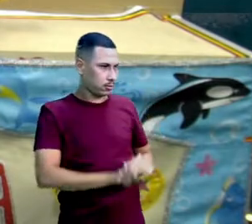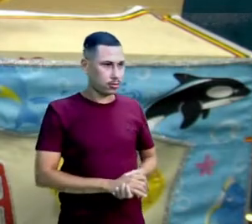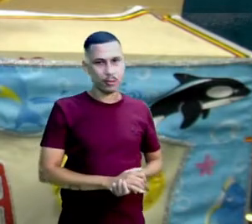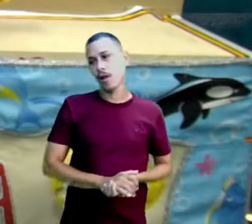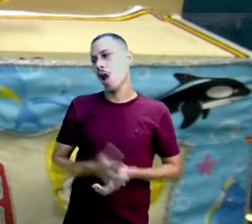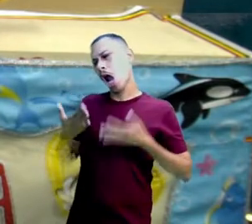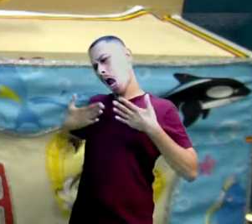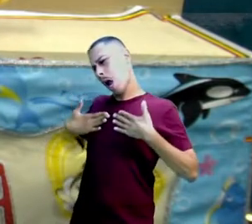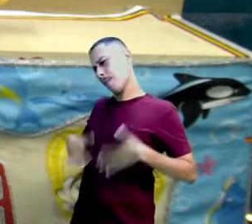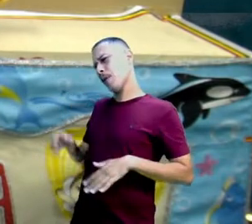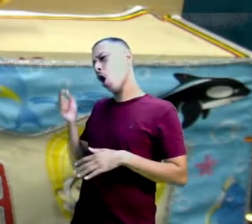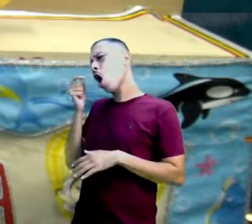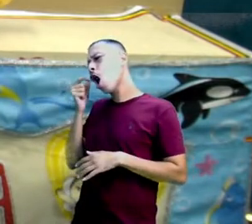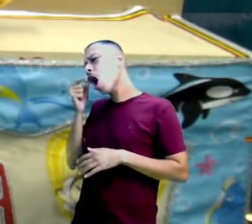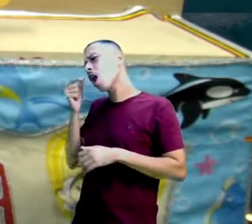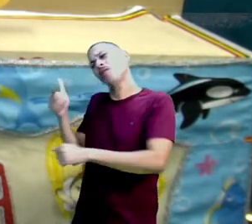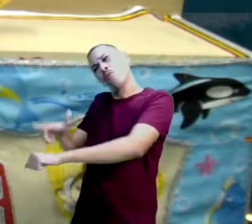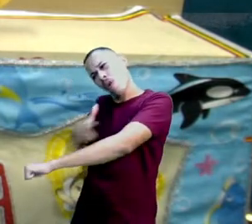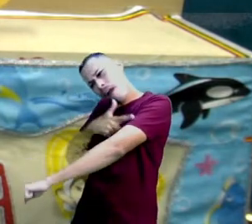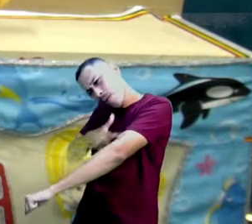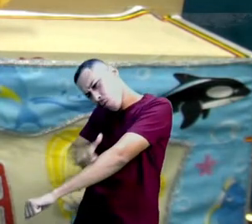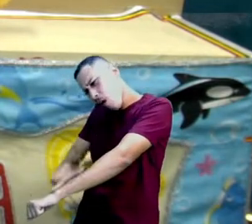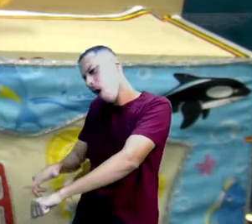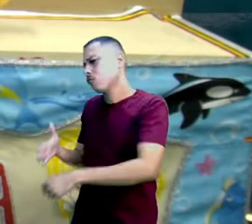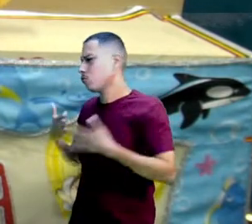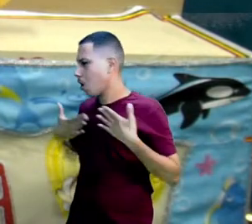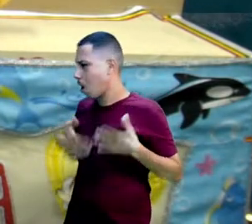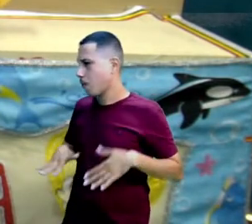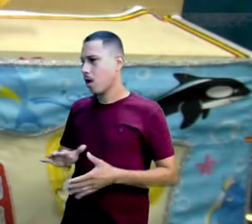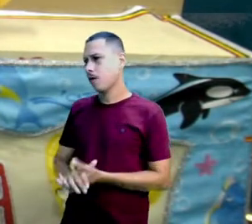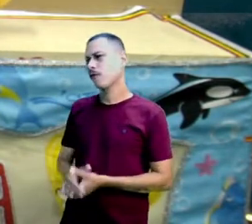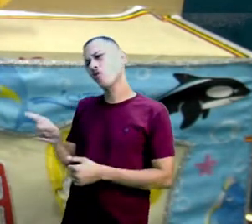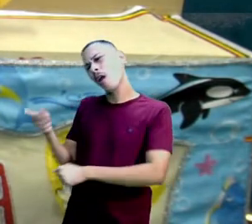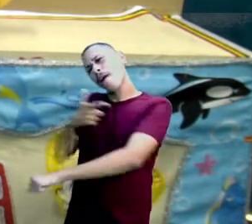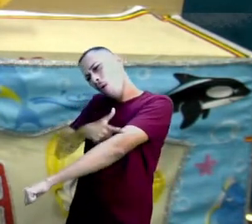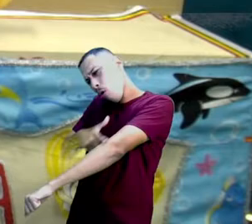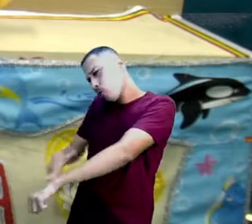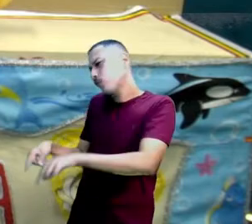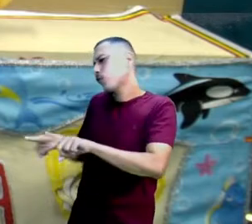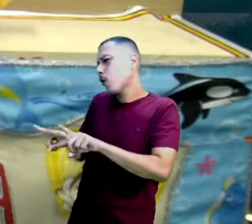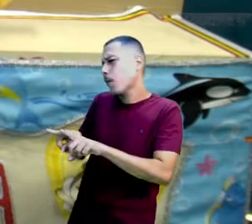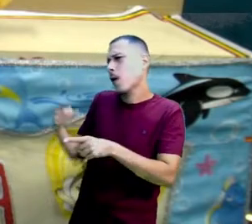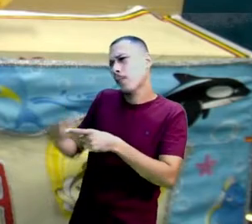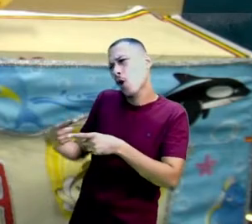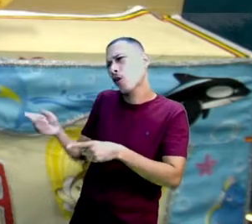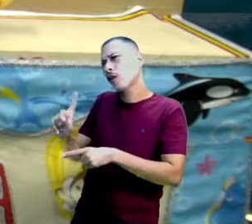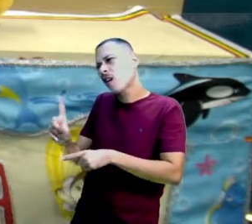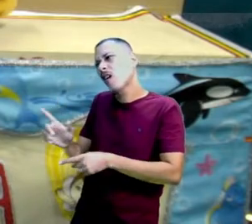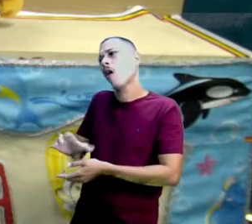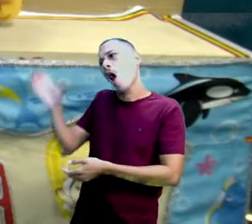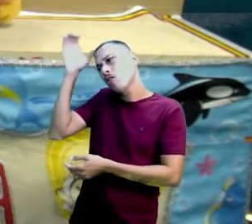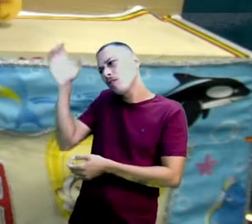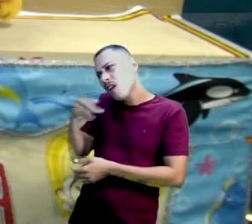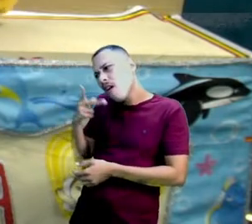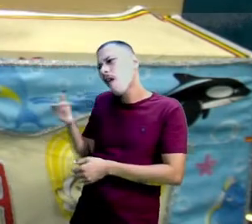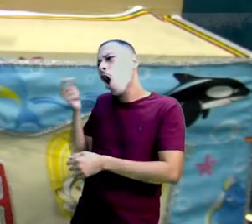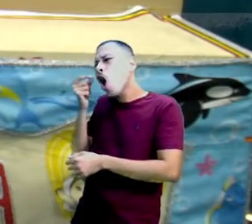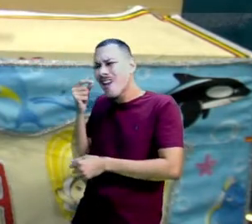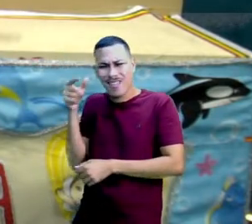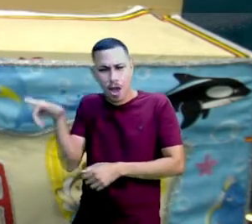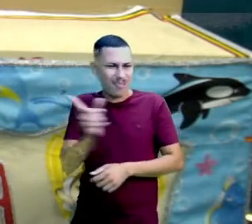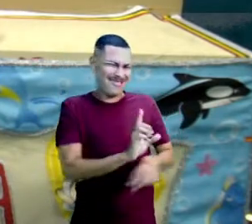aqui comportado. Comportado, tá certo? Se comporte aí, porque senão já sabe. Tia Lê, ó, ele vai colocar o ratinho